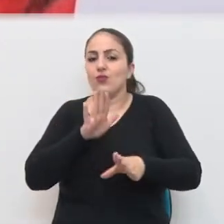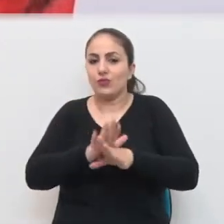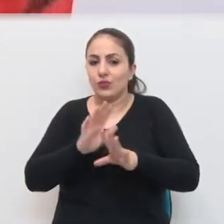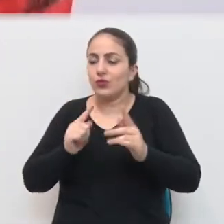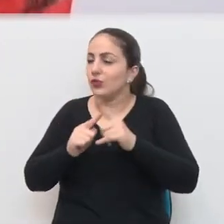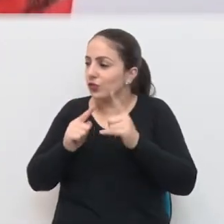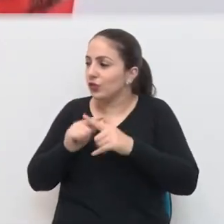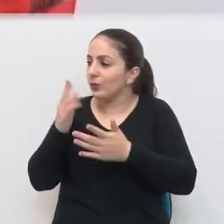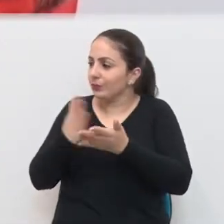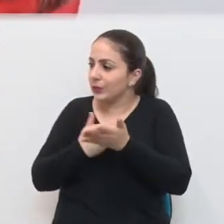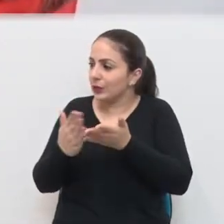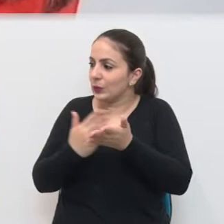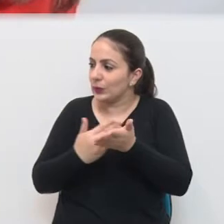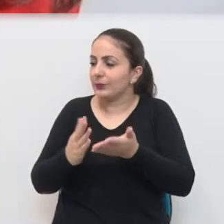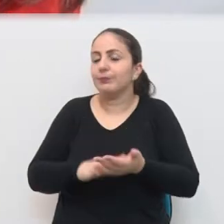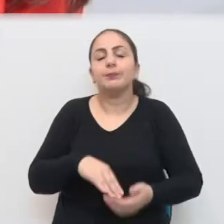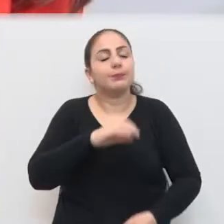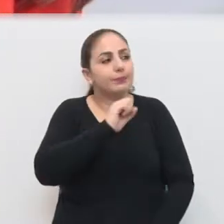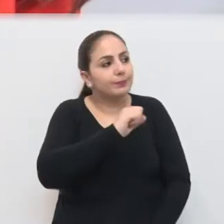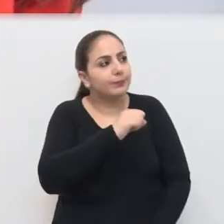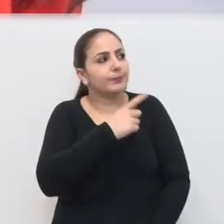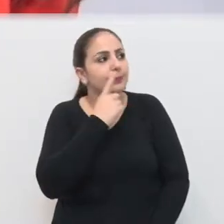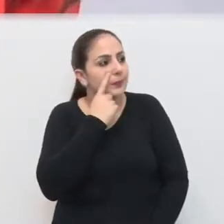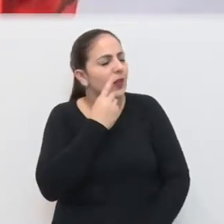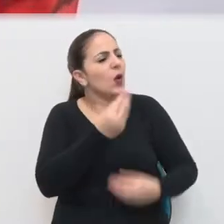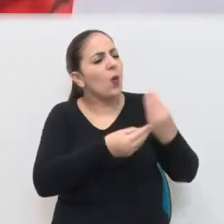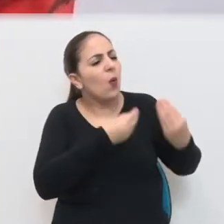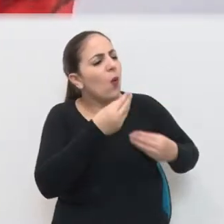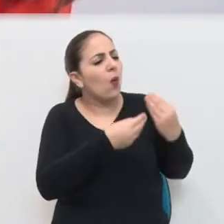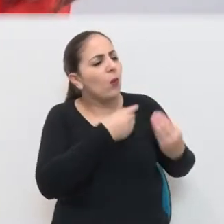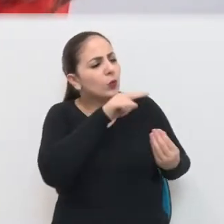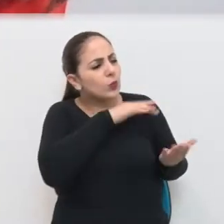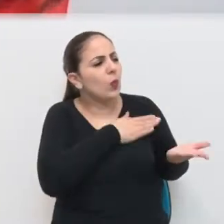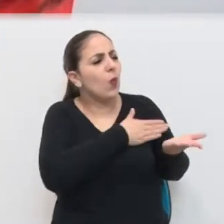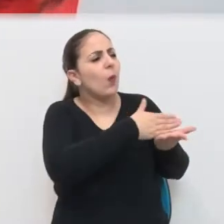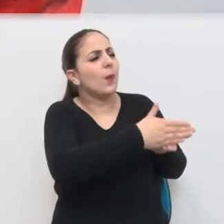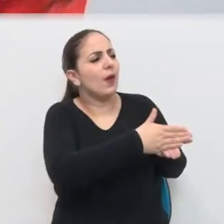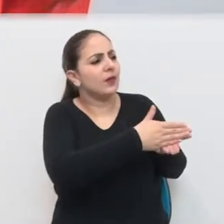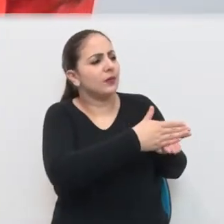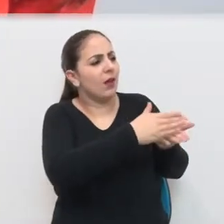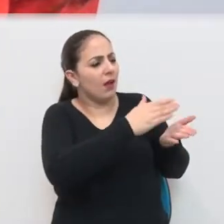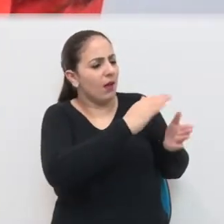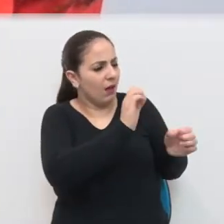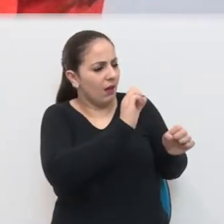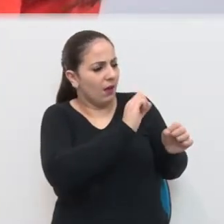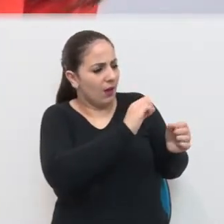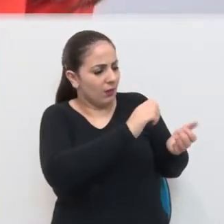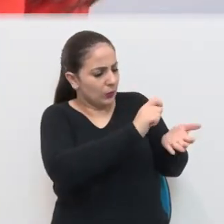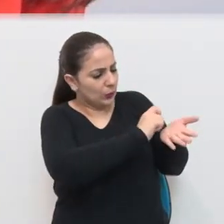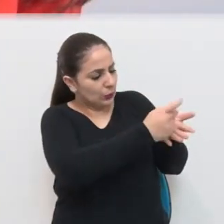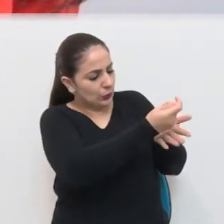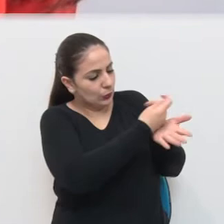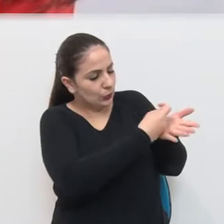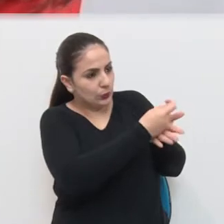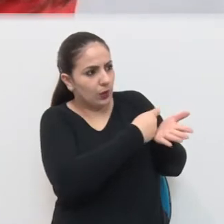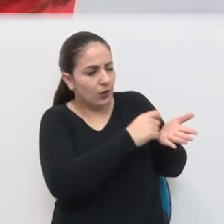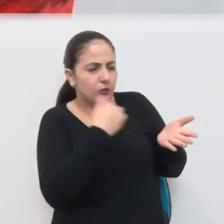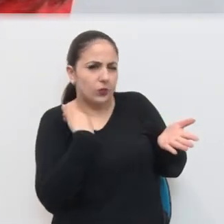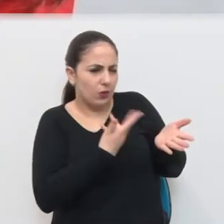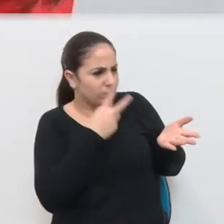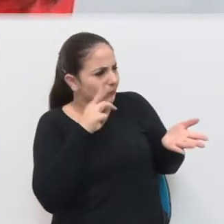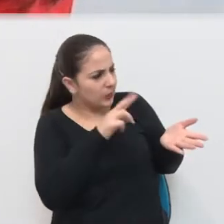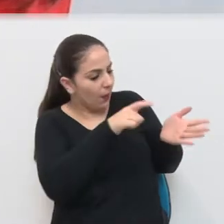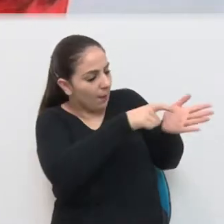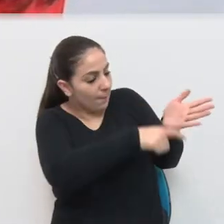tipo de pintura. Uhum. E como que você inicia a obra? Aqui a gente está vendo um quadro que ele